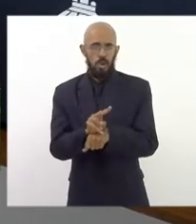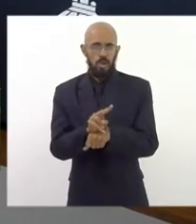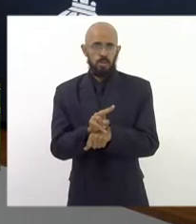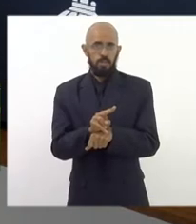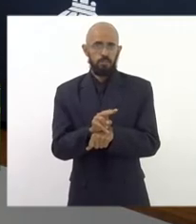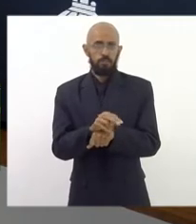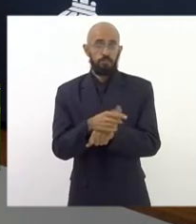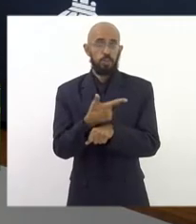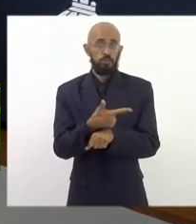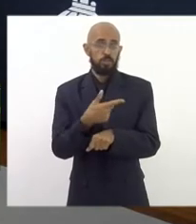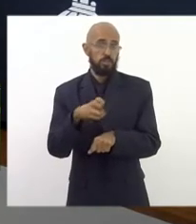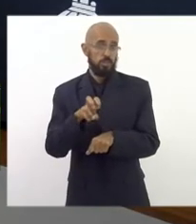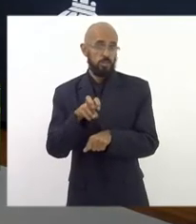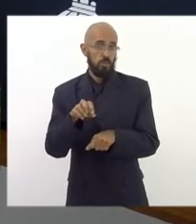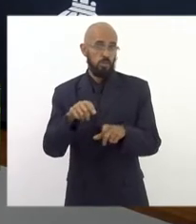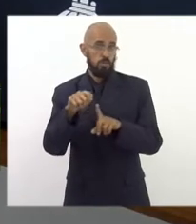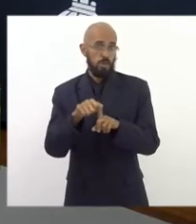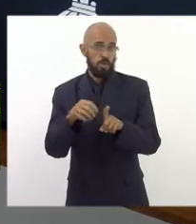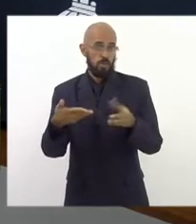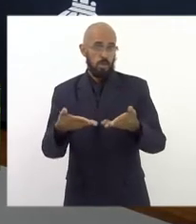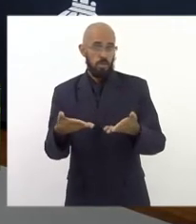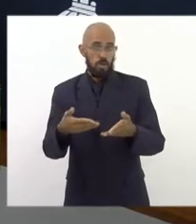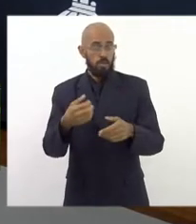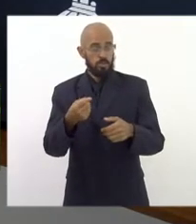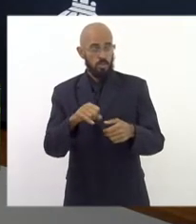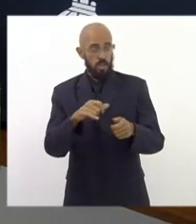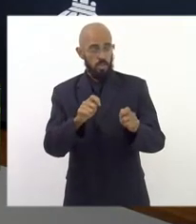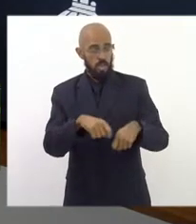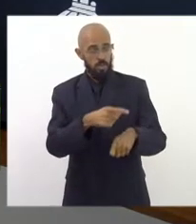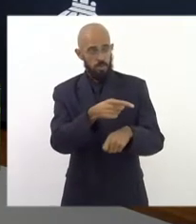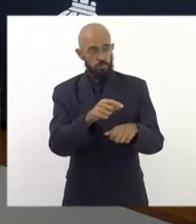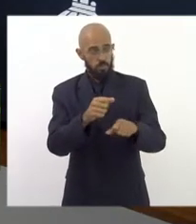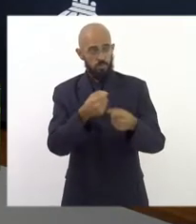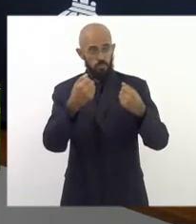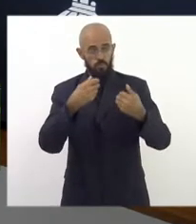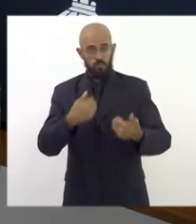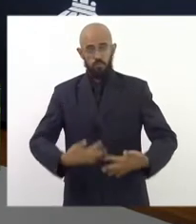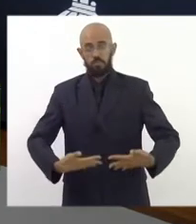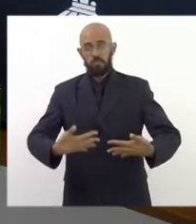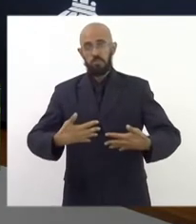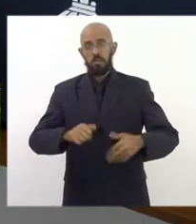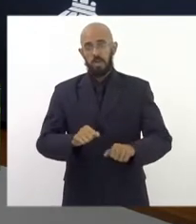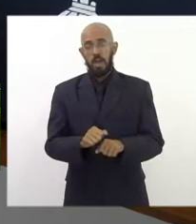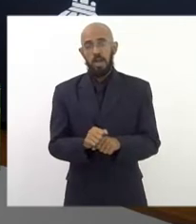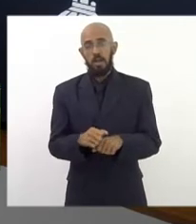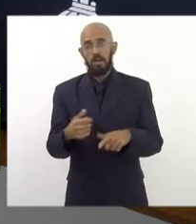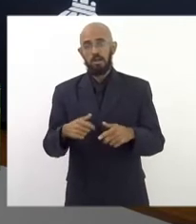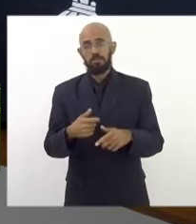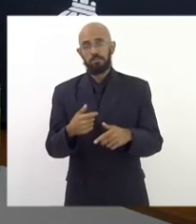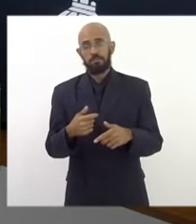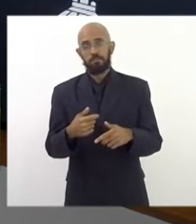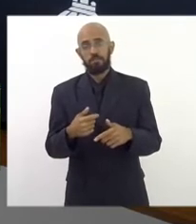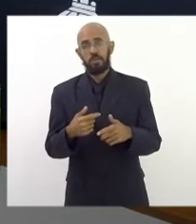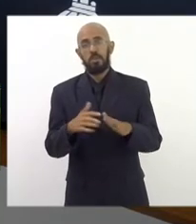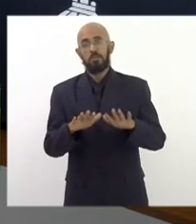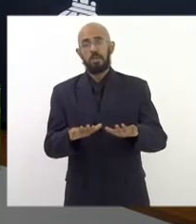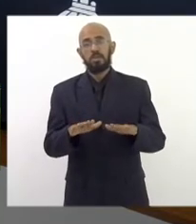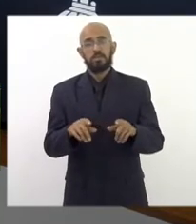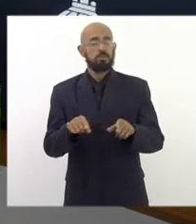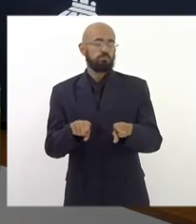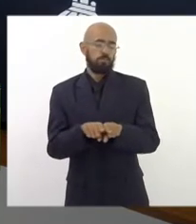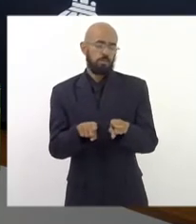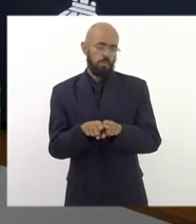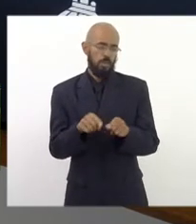mês. Mas se você puder esclarecer um pouco mais isso, que suscitou uma dúvida a sua manifestação, mas enfim, de todo modo, mandar um abraço para